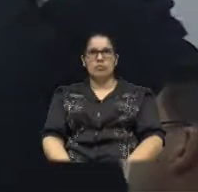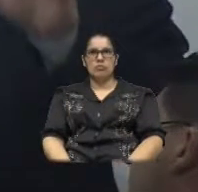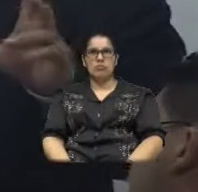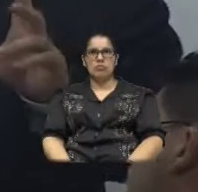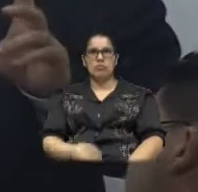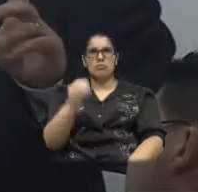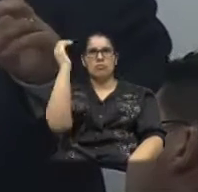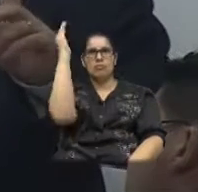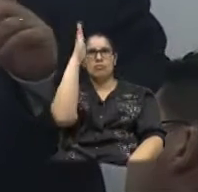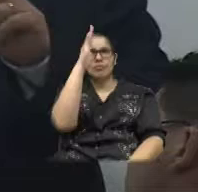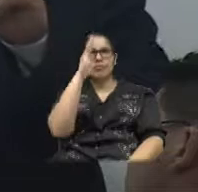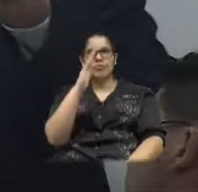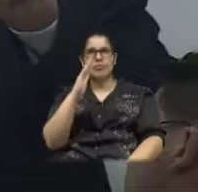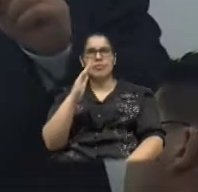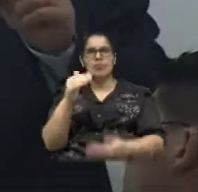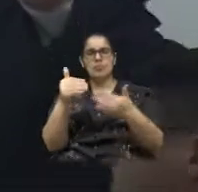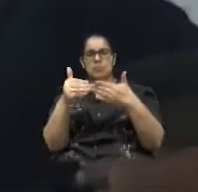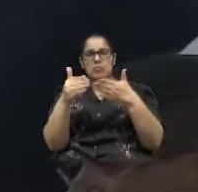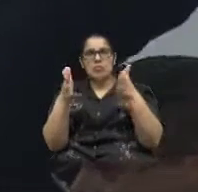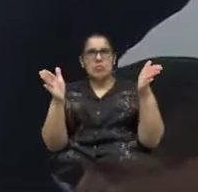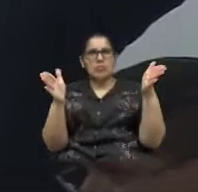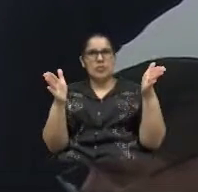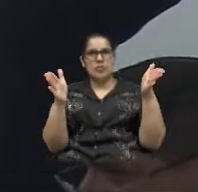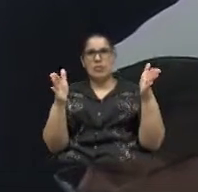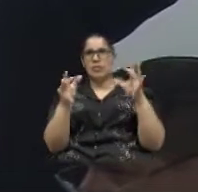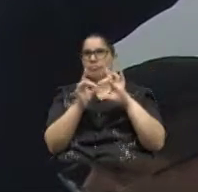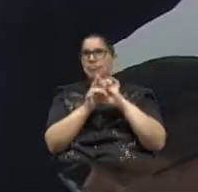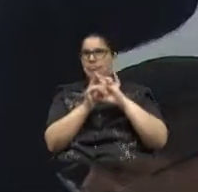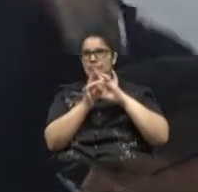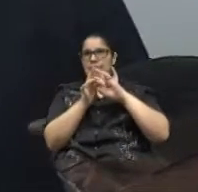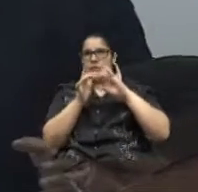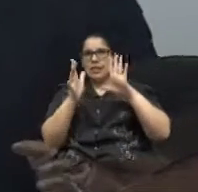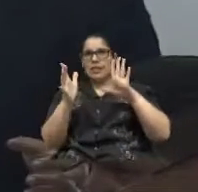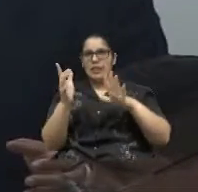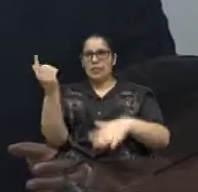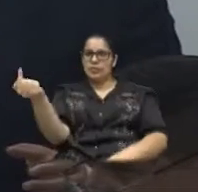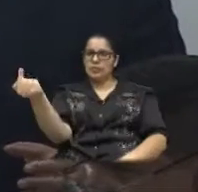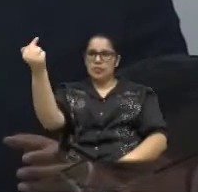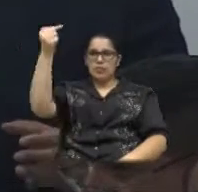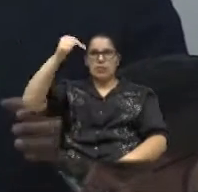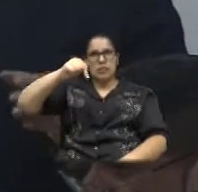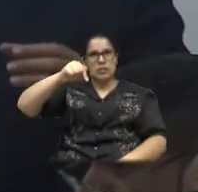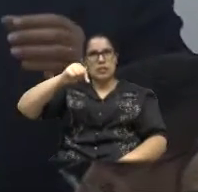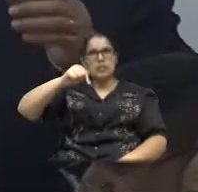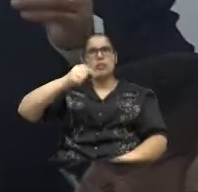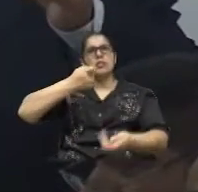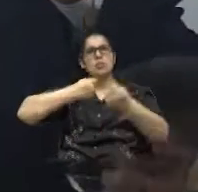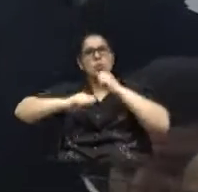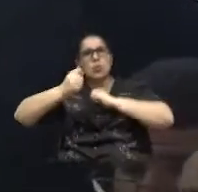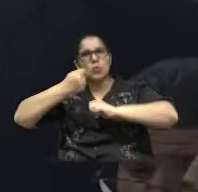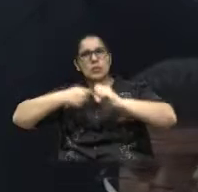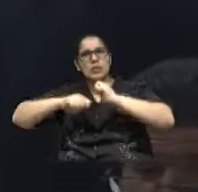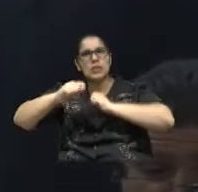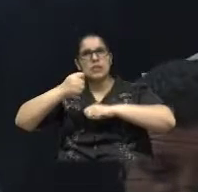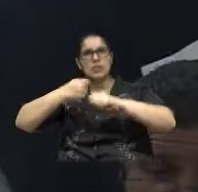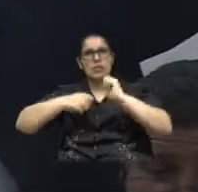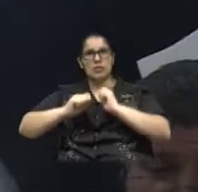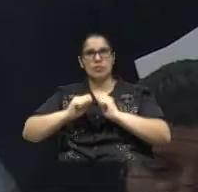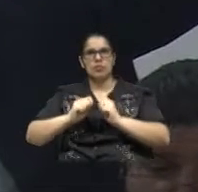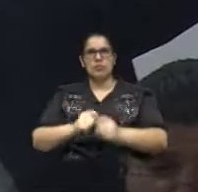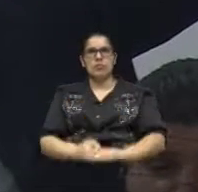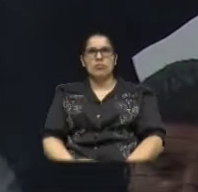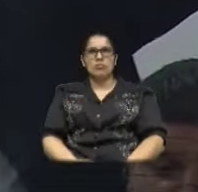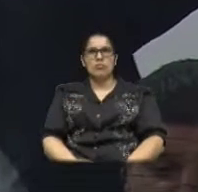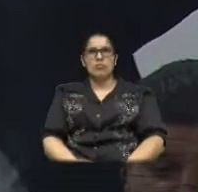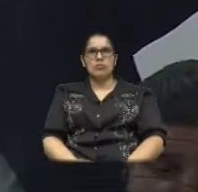as portas para que ele pudesse se estabelecer. Ele veio aqui para